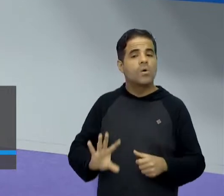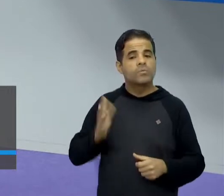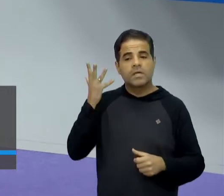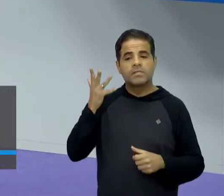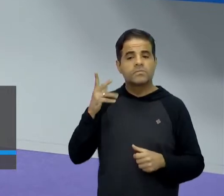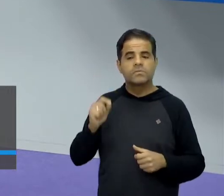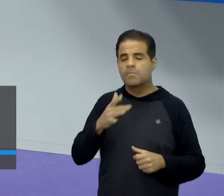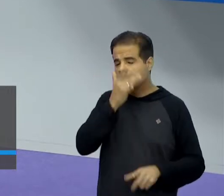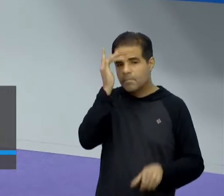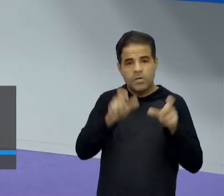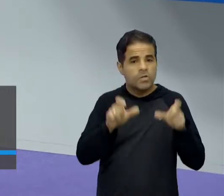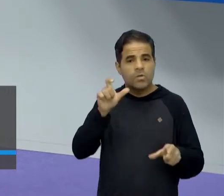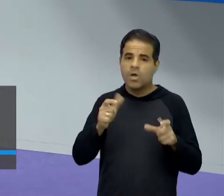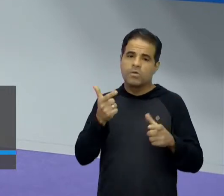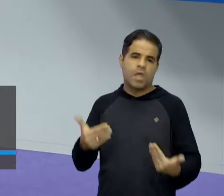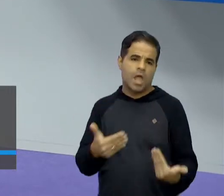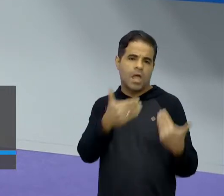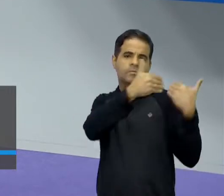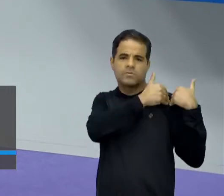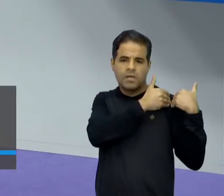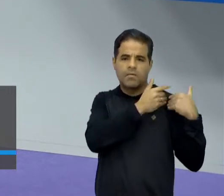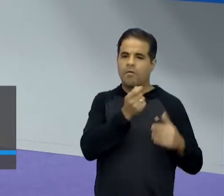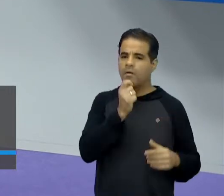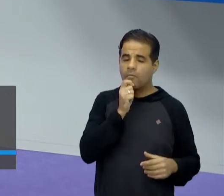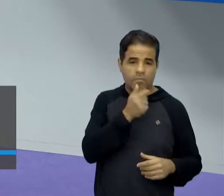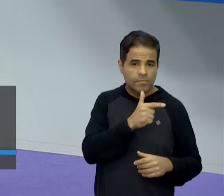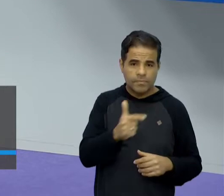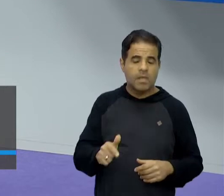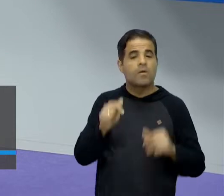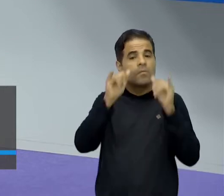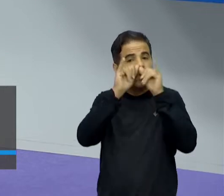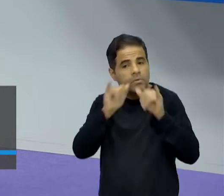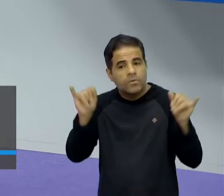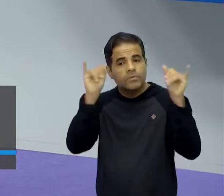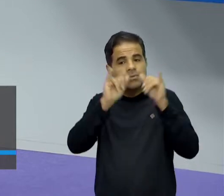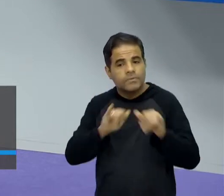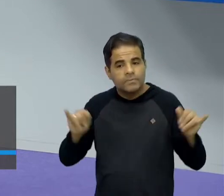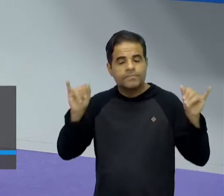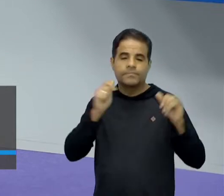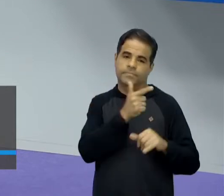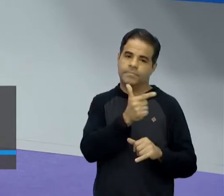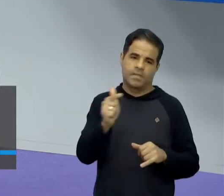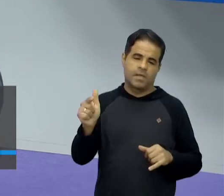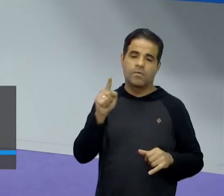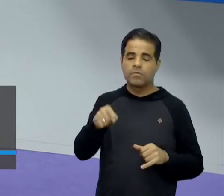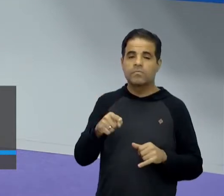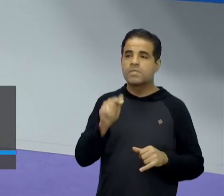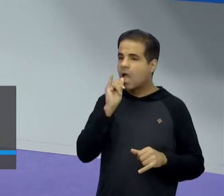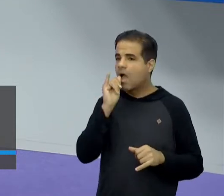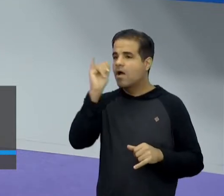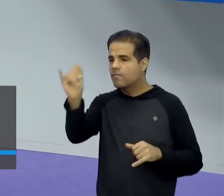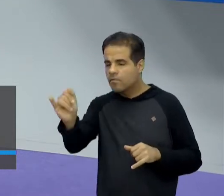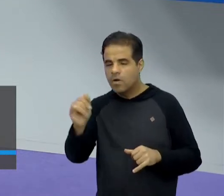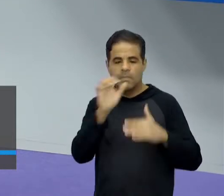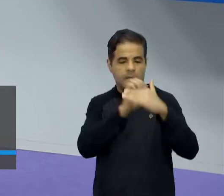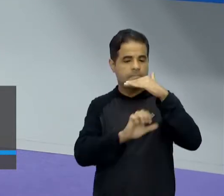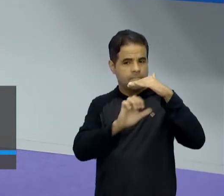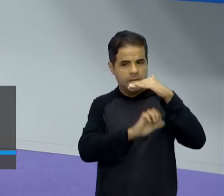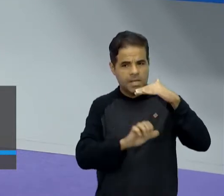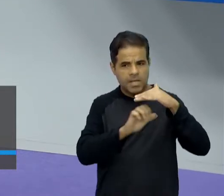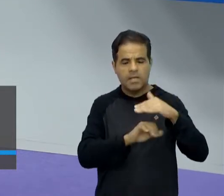também gente que não tem responsabilidade com a notícia. Por exemplo, quando você se informa por empresas